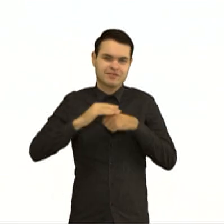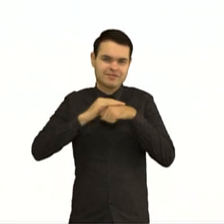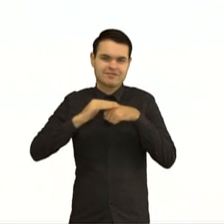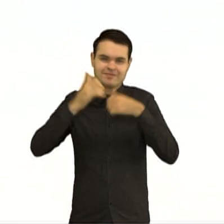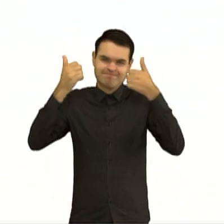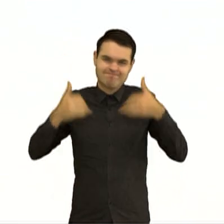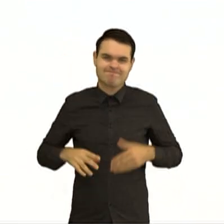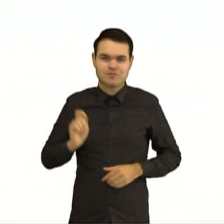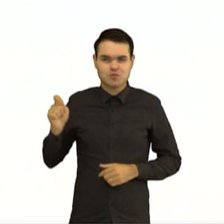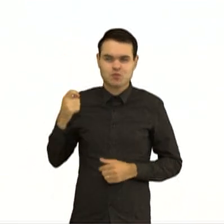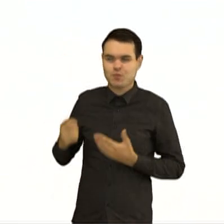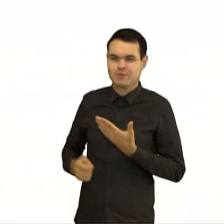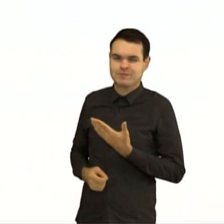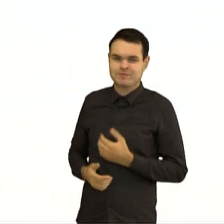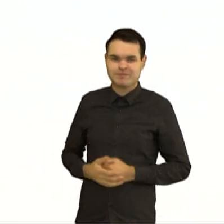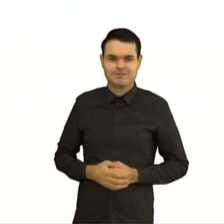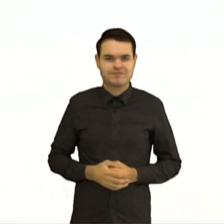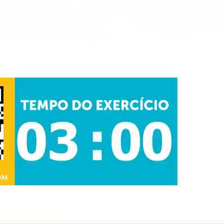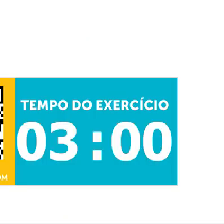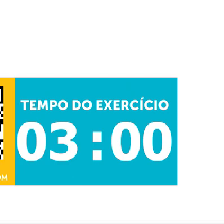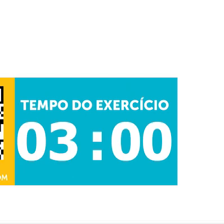comentando estas questões com você.